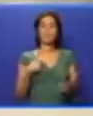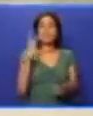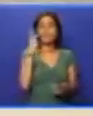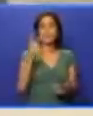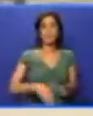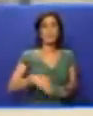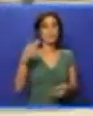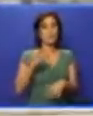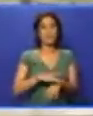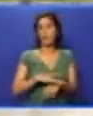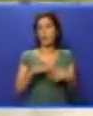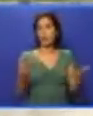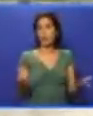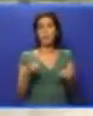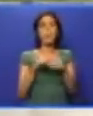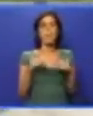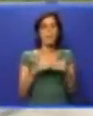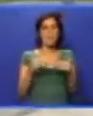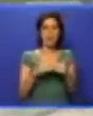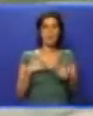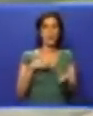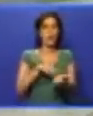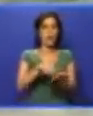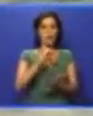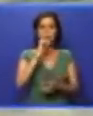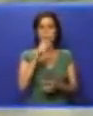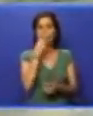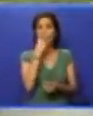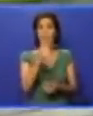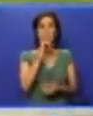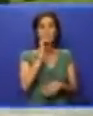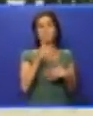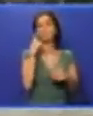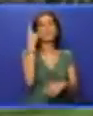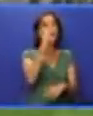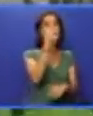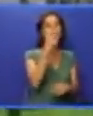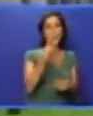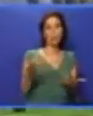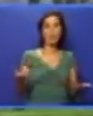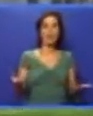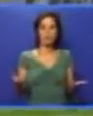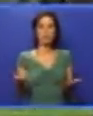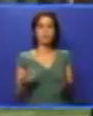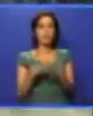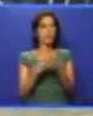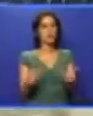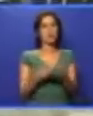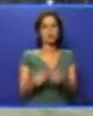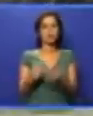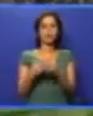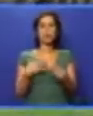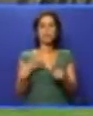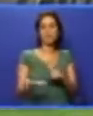vivenciar com a doença. Houve uma fase em que não conseguia andar e não conseguia ver e fui à procura, digamos, de soluções